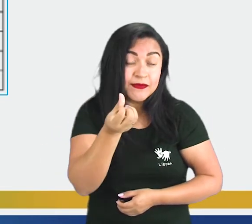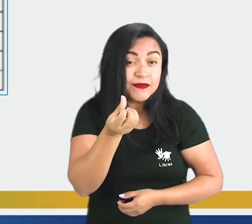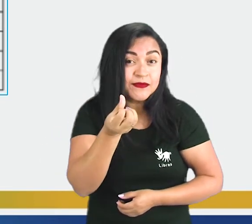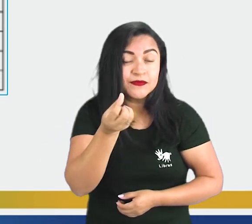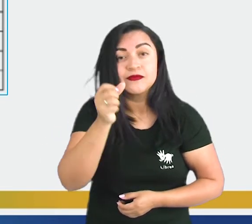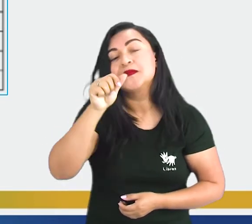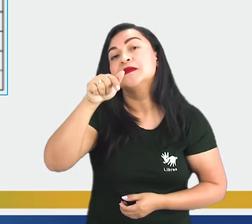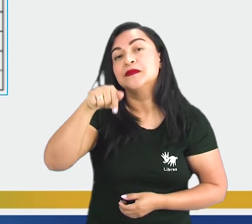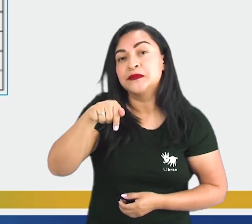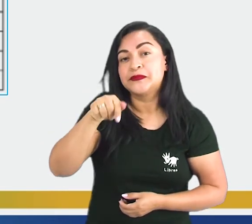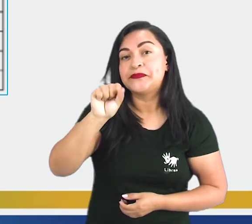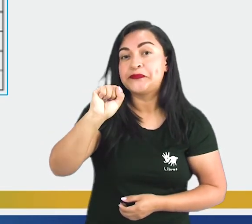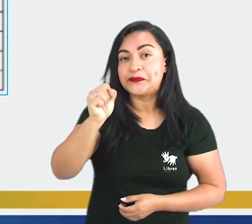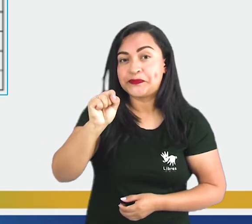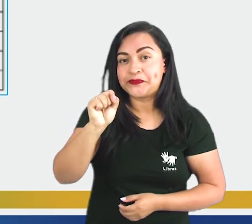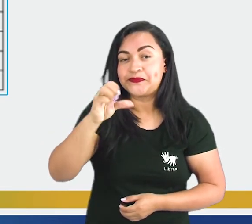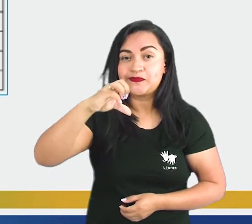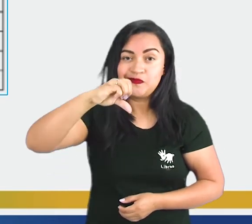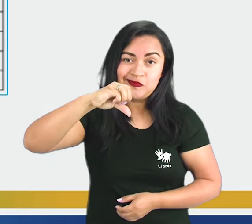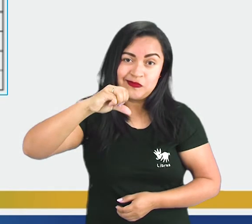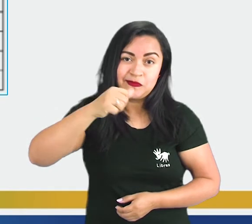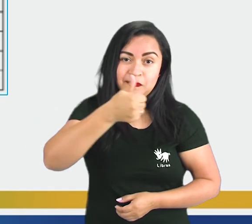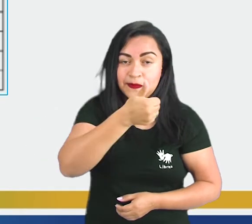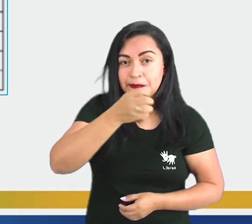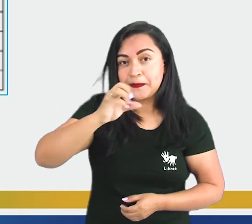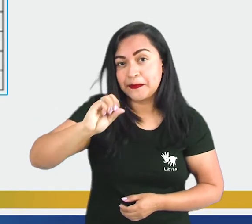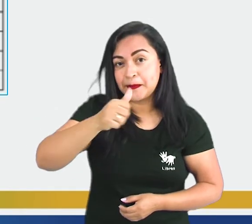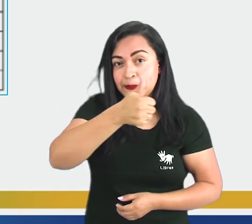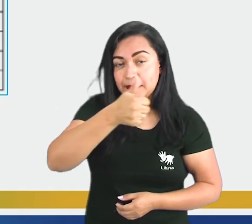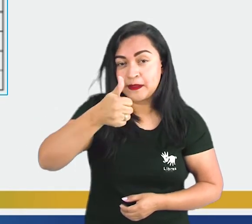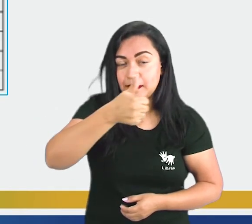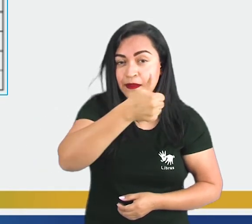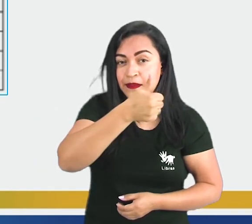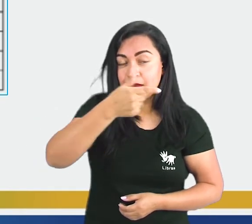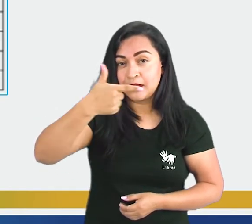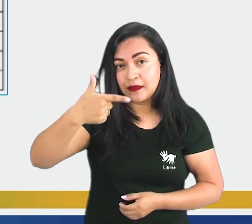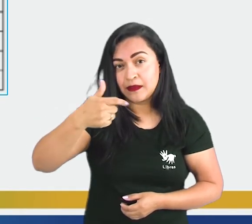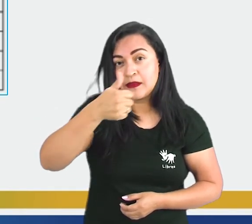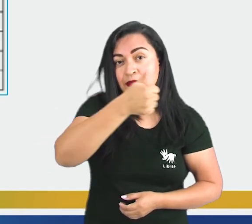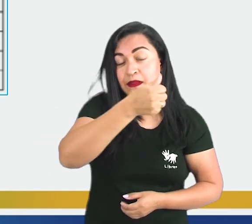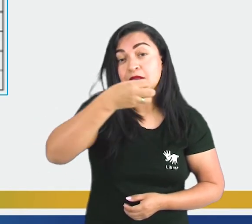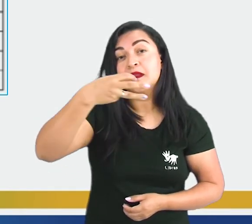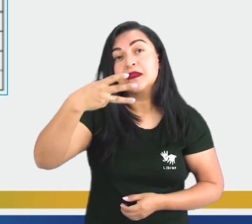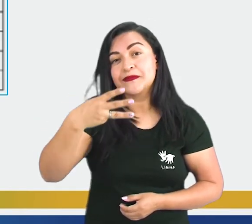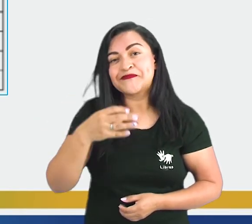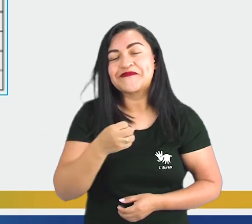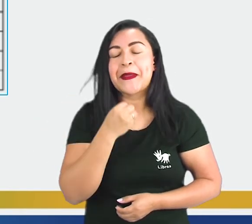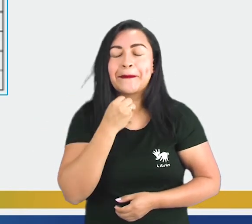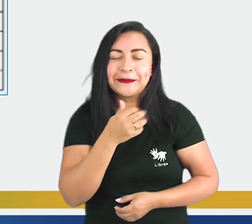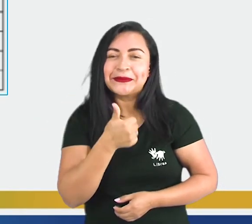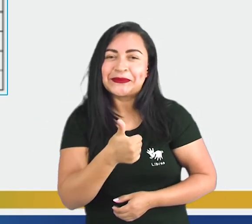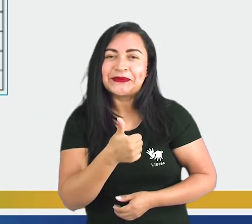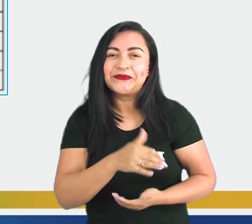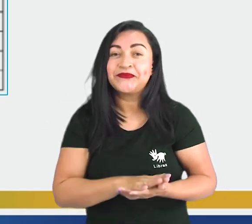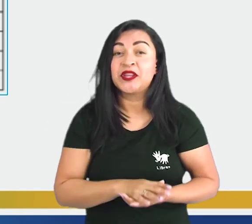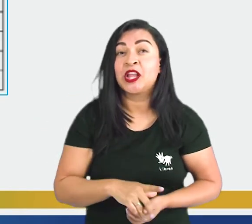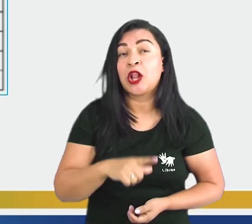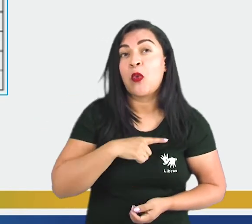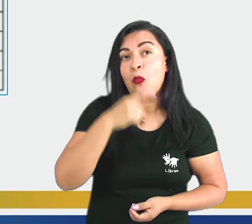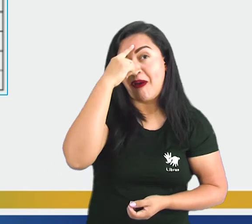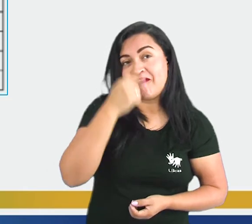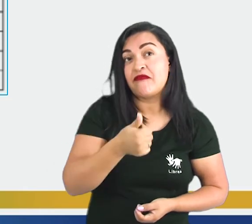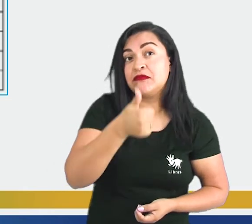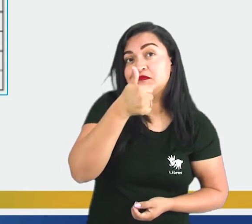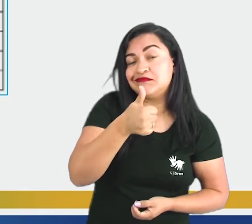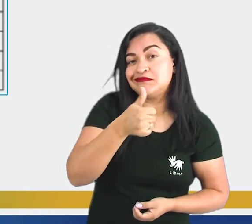6, 7, 8, 9, 10, 11, 12, 13. Muito bem. Então, a figura 1 é